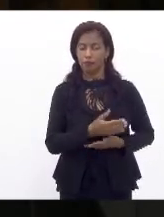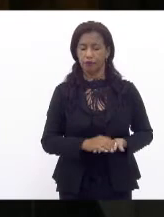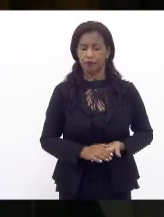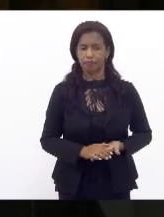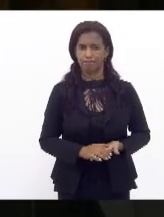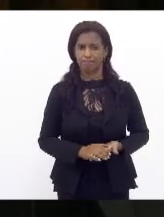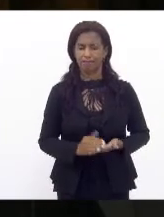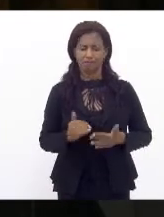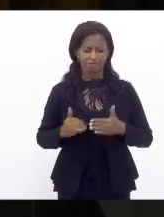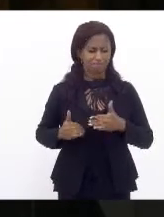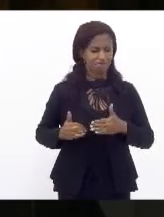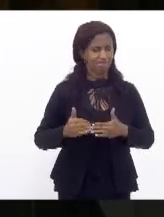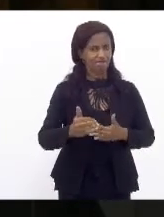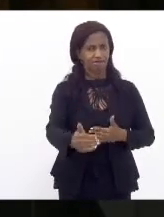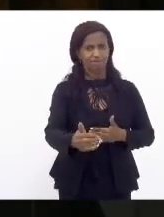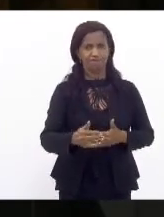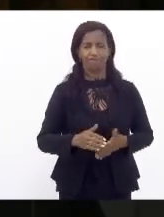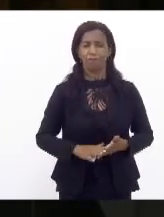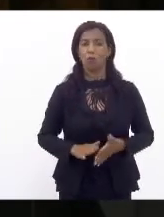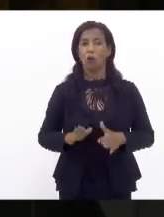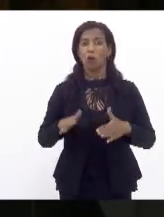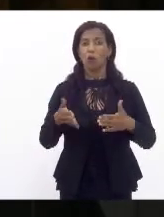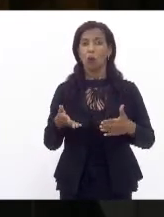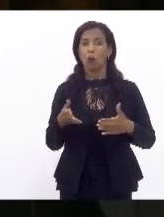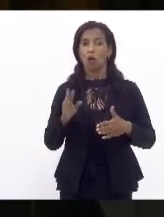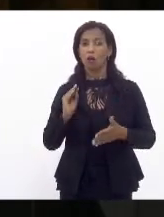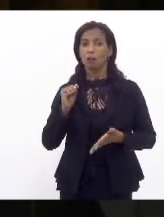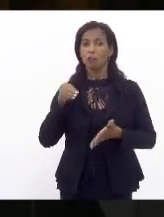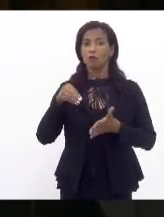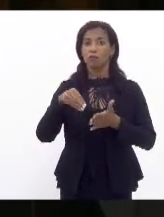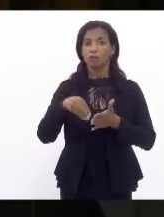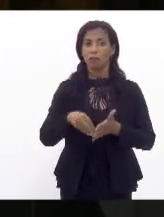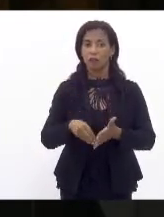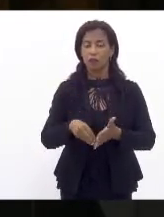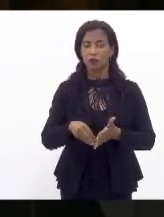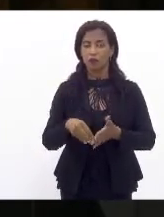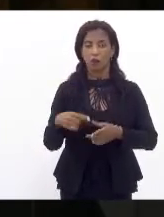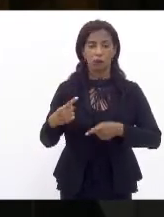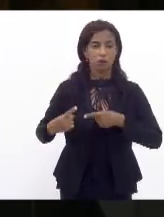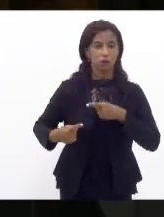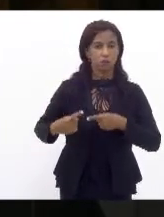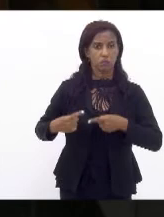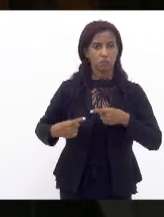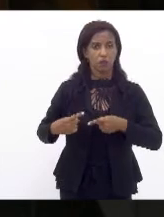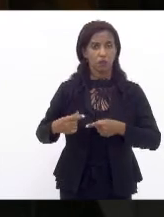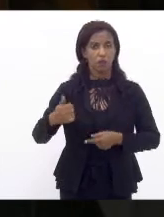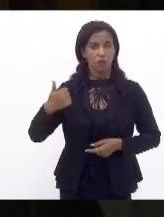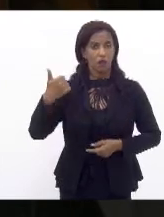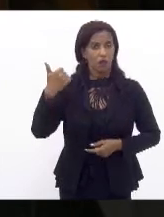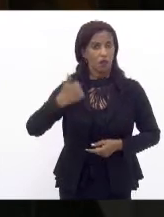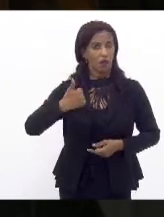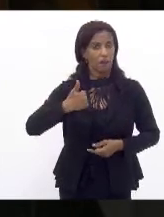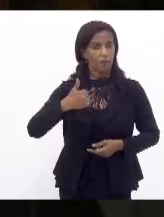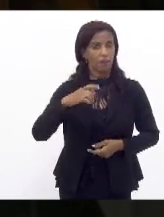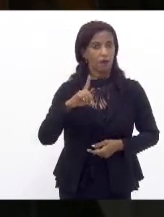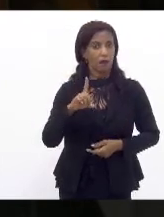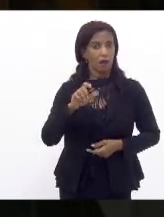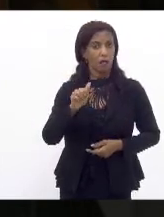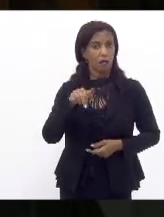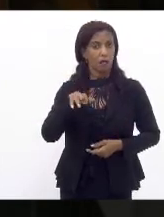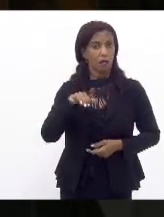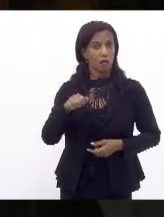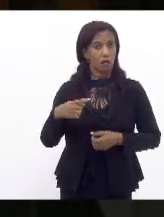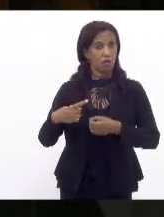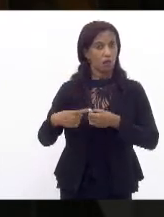Avançou o sinal vermelho quando inseriu nesse embate político a primeira-dama do município de Campos,